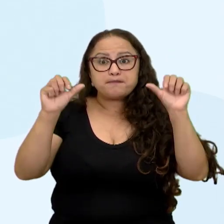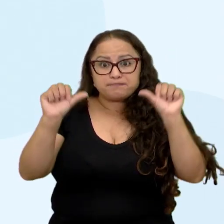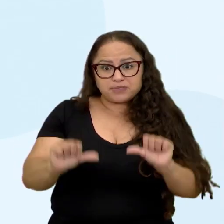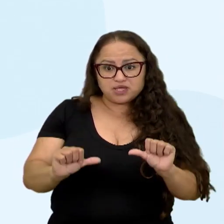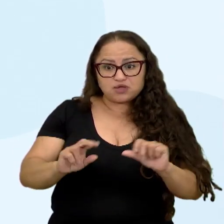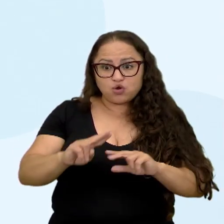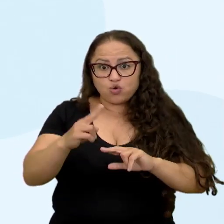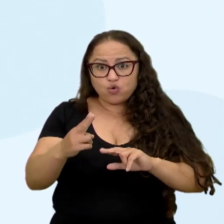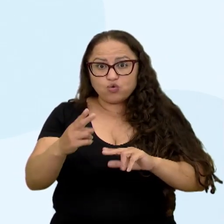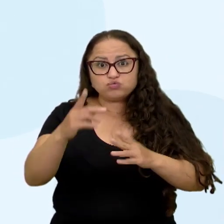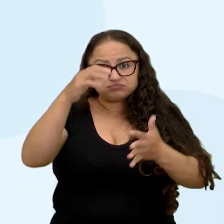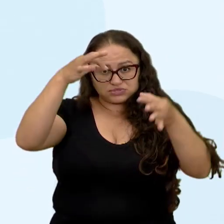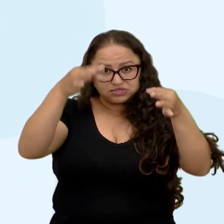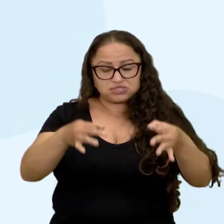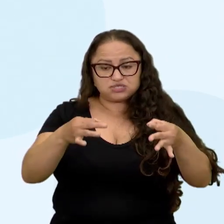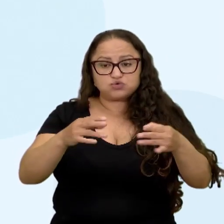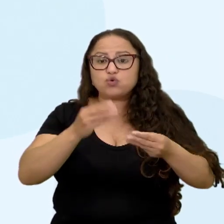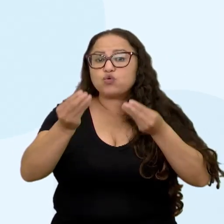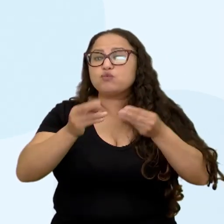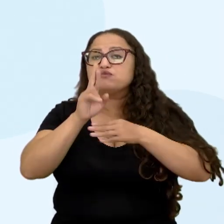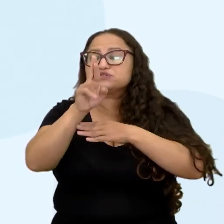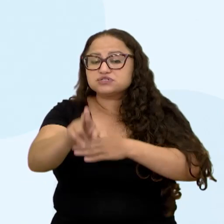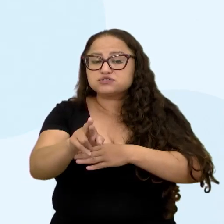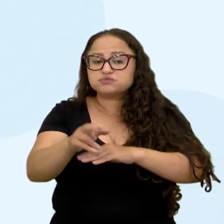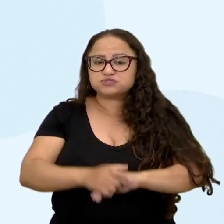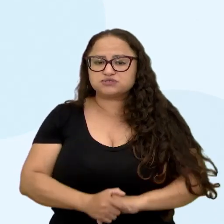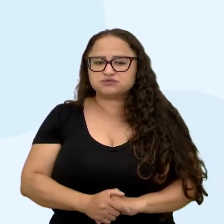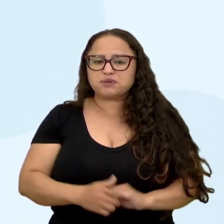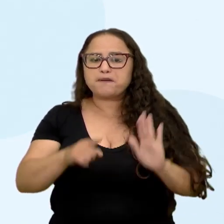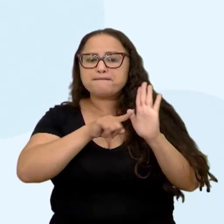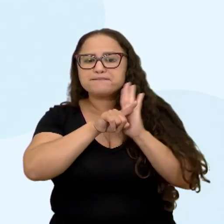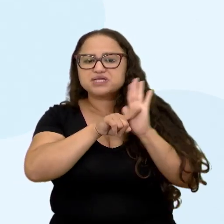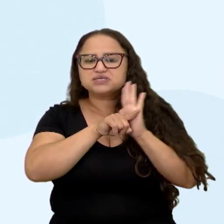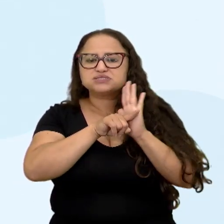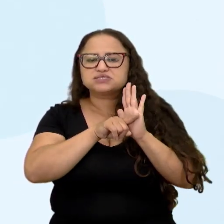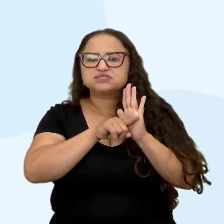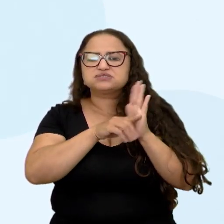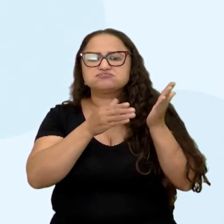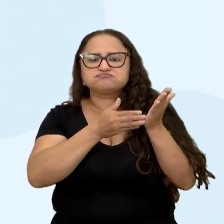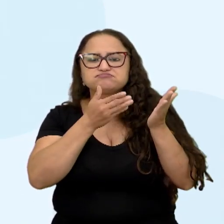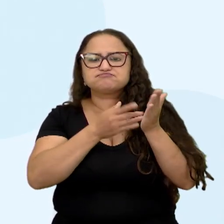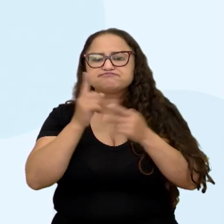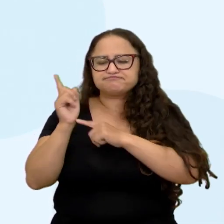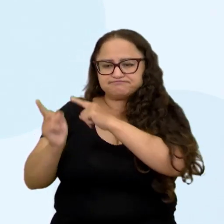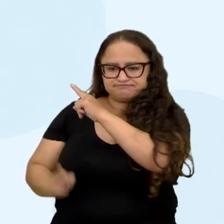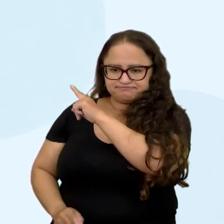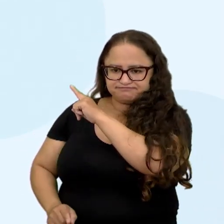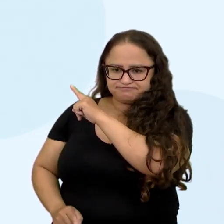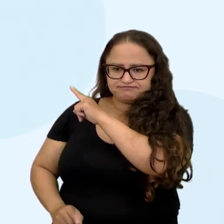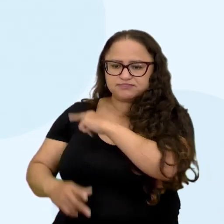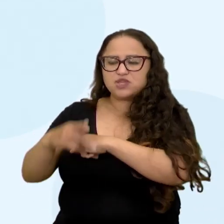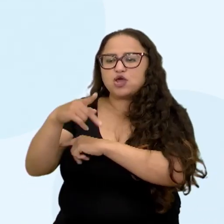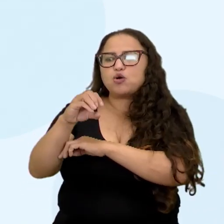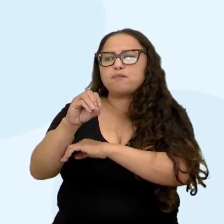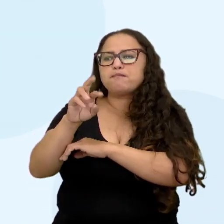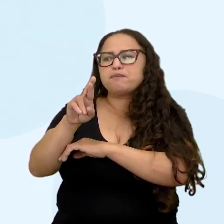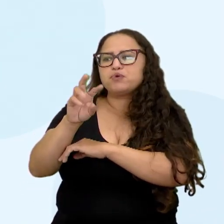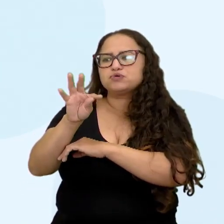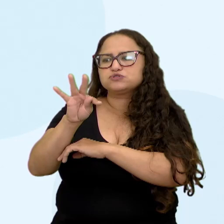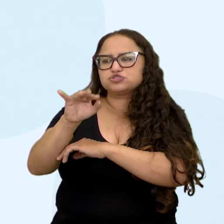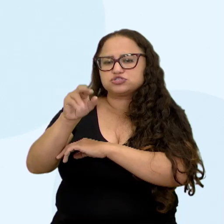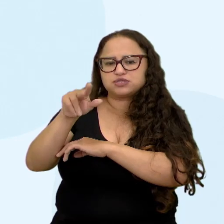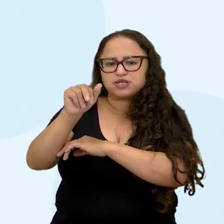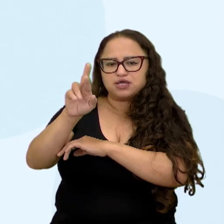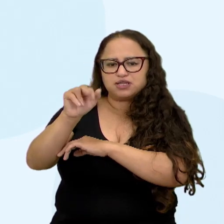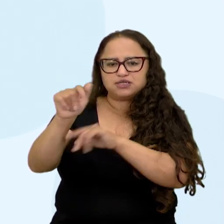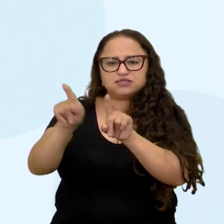difícil de caminhar? E como é que você vai responder isto? Pesquise na internet as obras, os retirantes de Portinari, os operários de Tarsila do Amaral